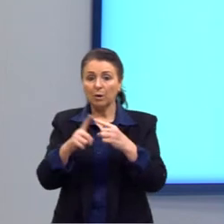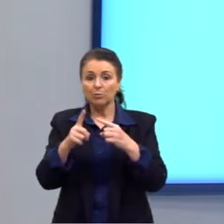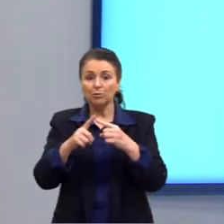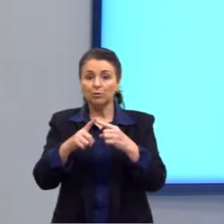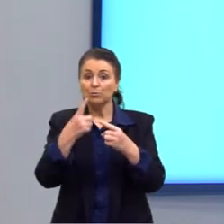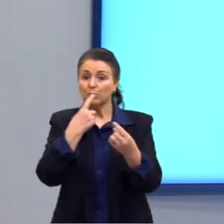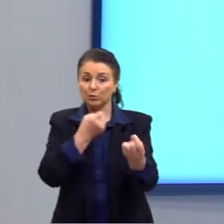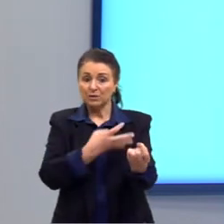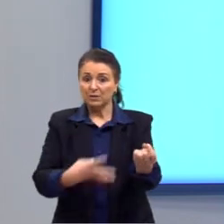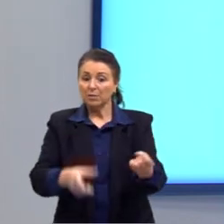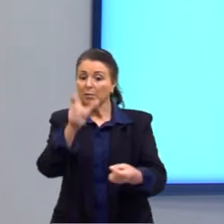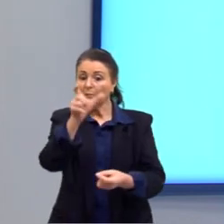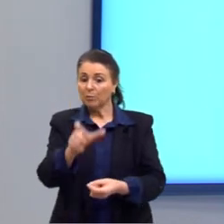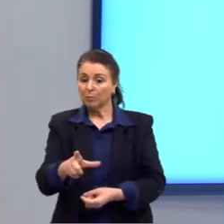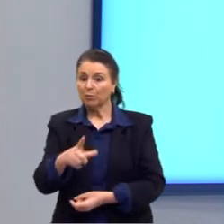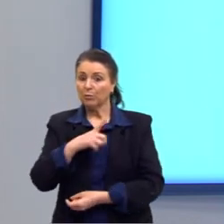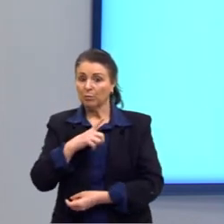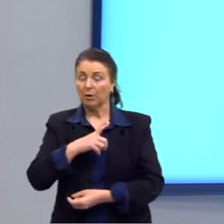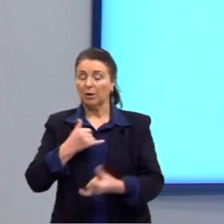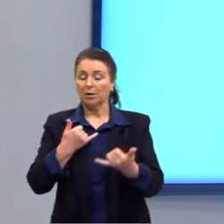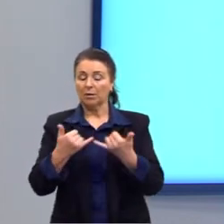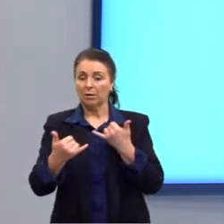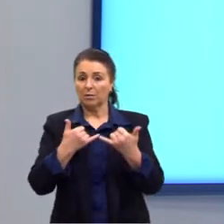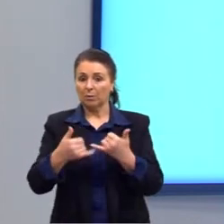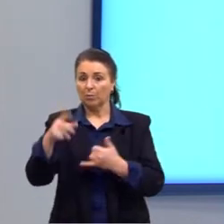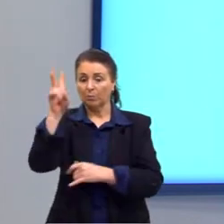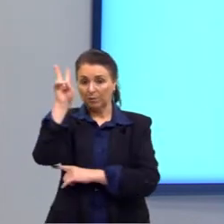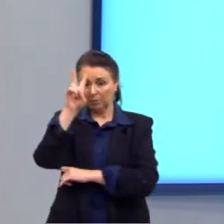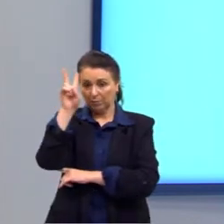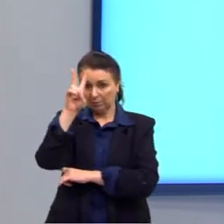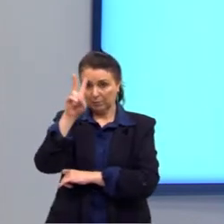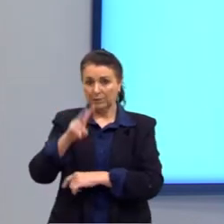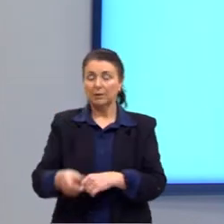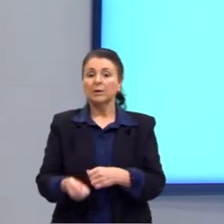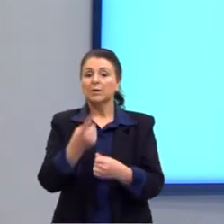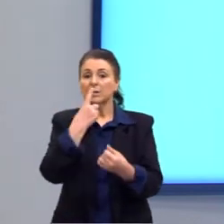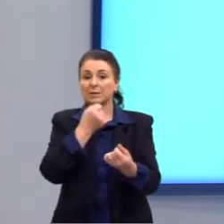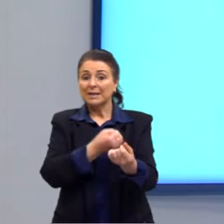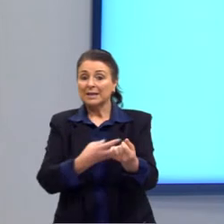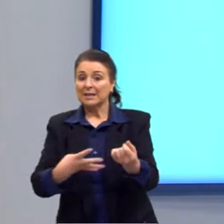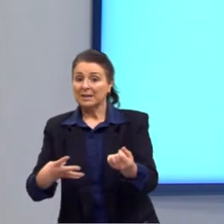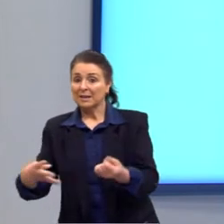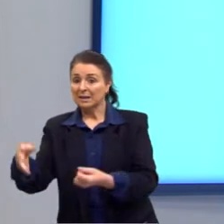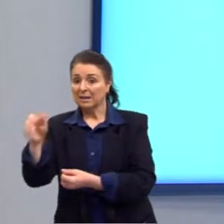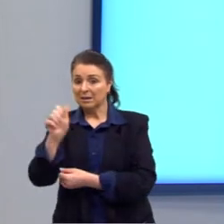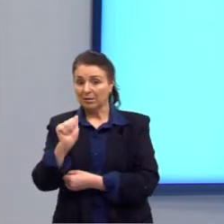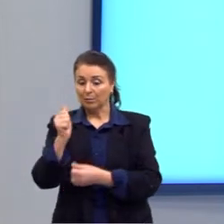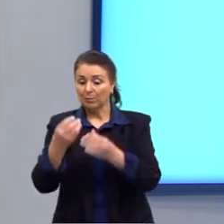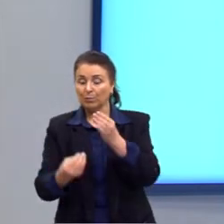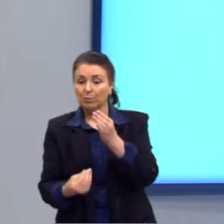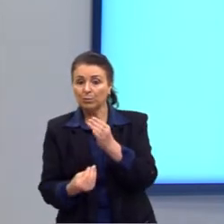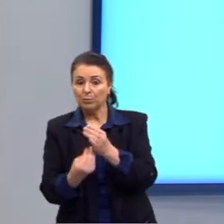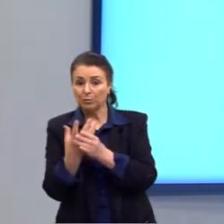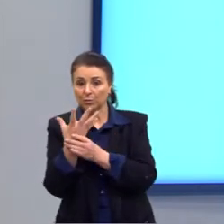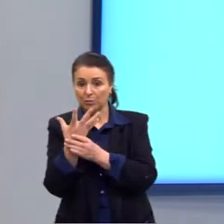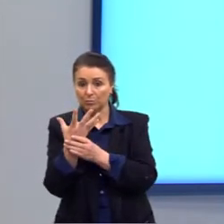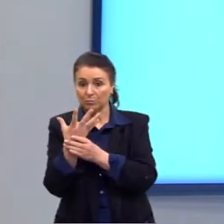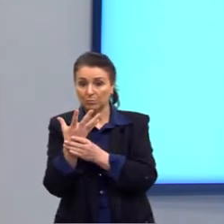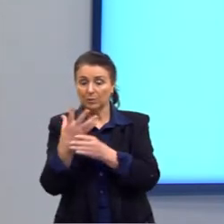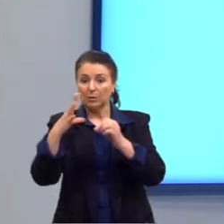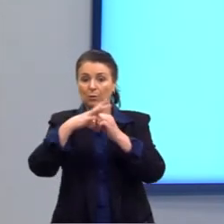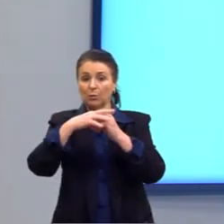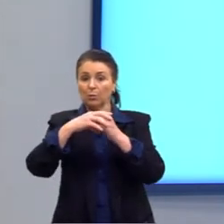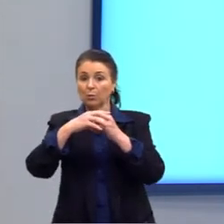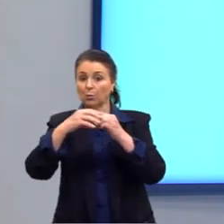do indivíduo né um exemplo para a gente lembrar o sangue a produz anti B